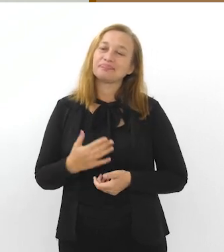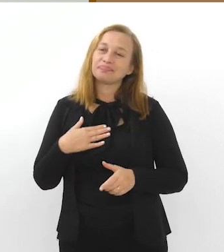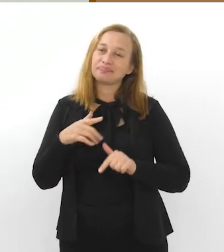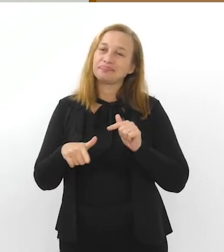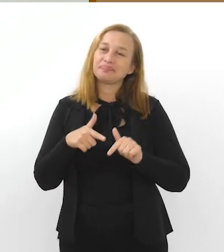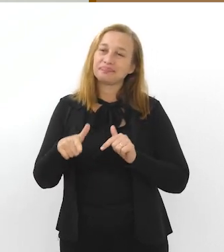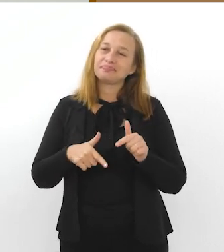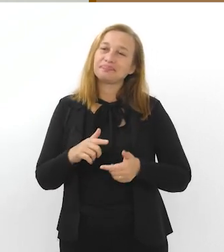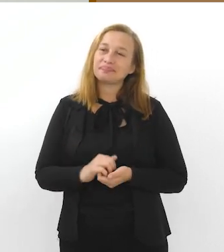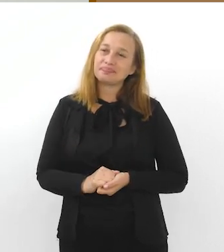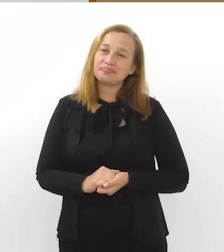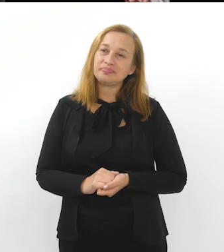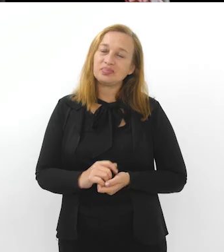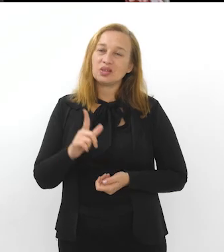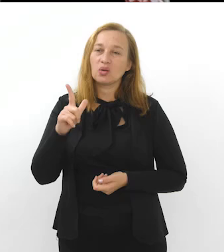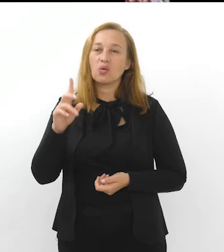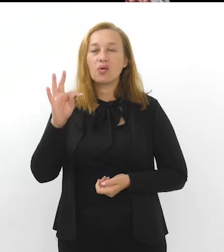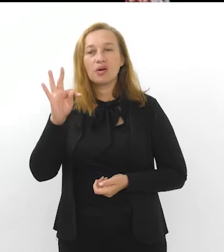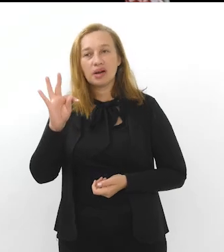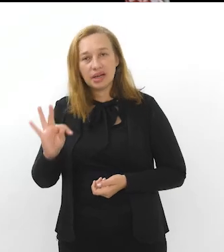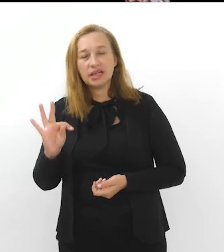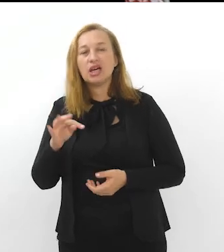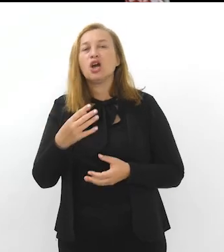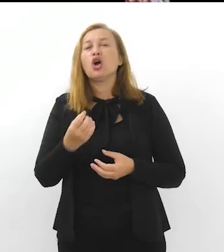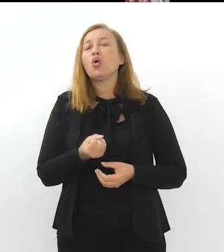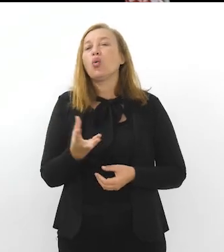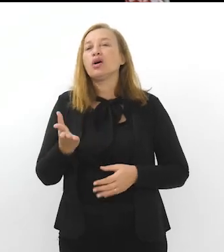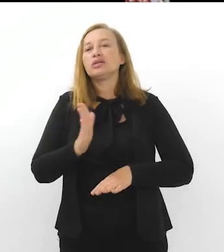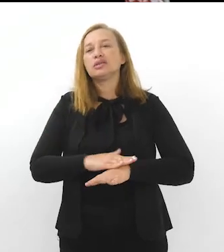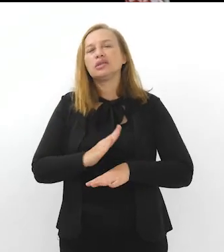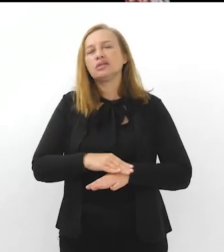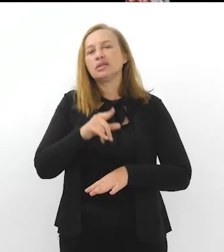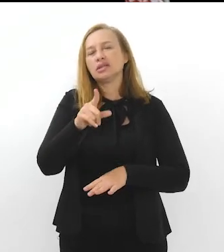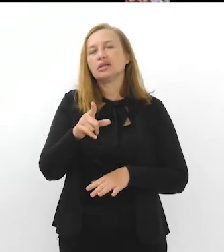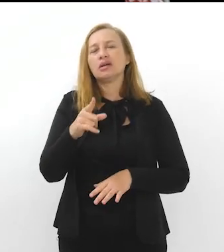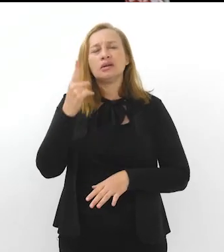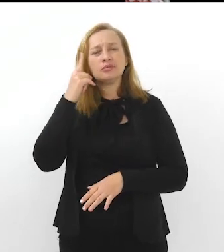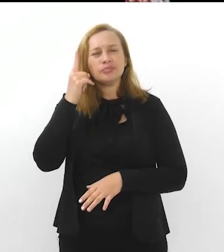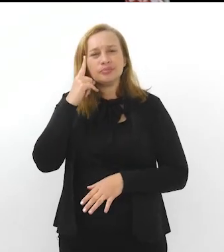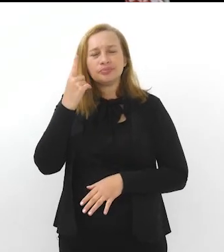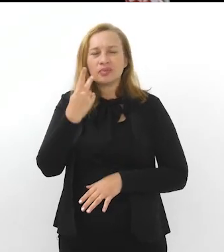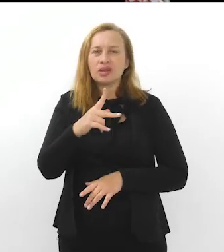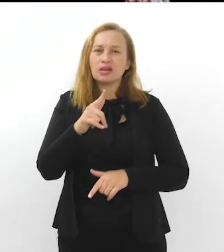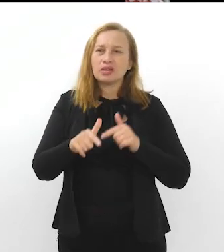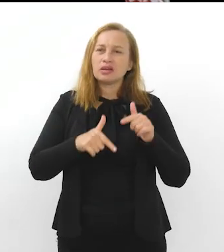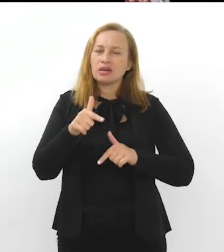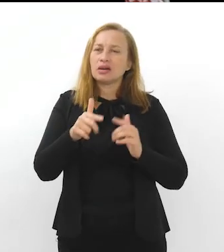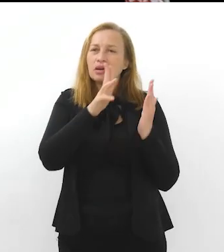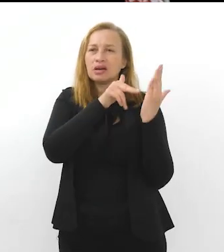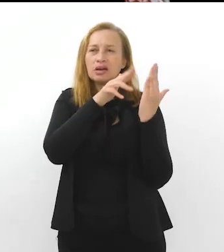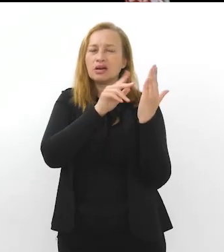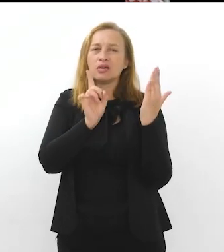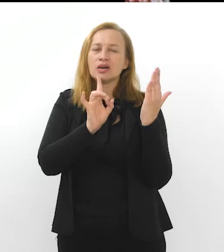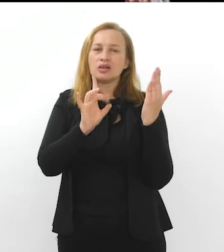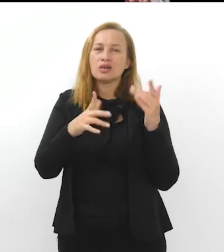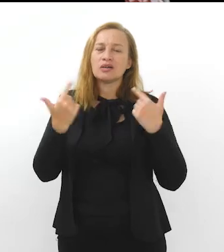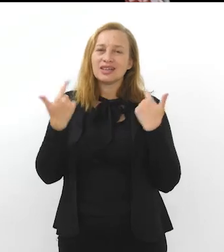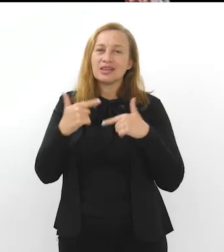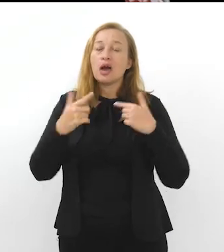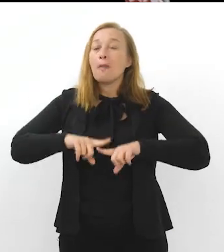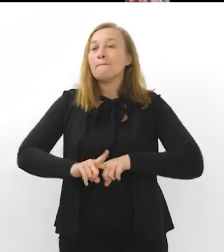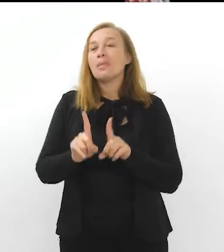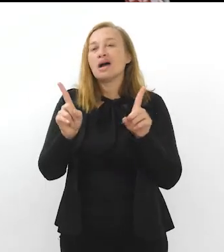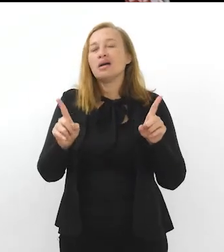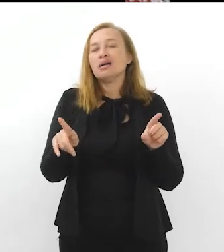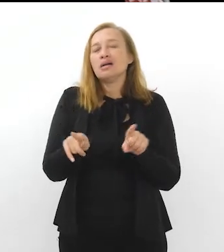Do meu trabalho. Gorete, quanto tempo você levou para perceber que as suas pinturas não eram apenas só para